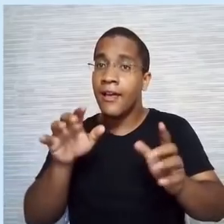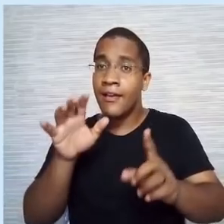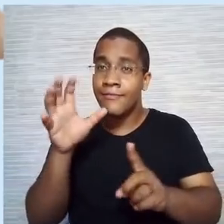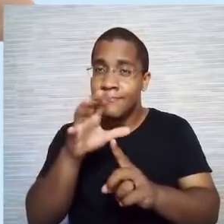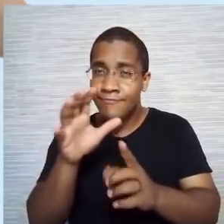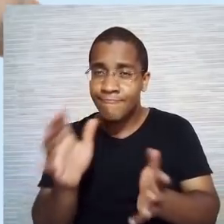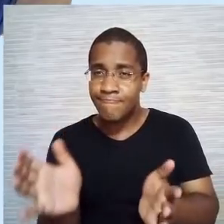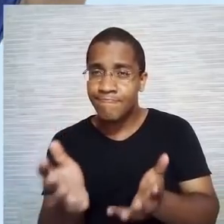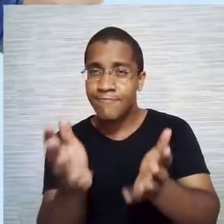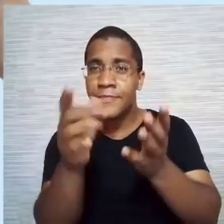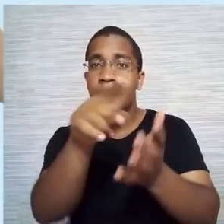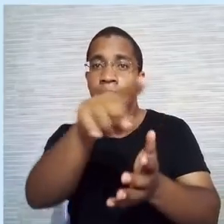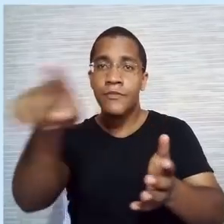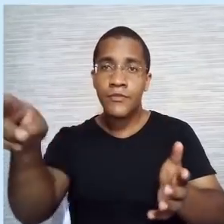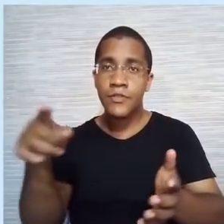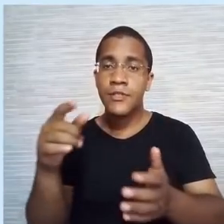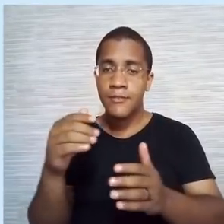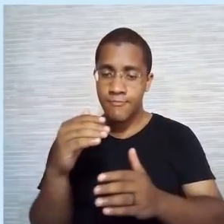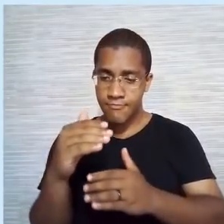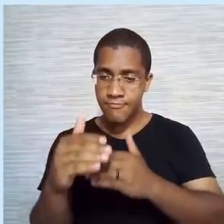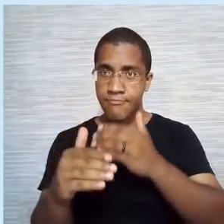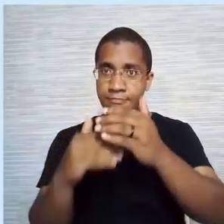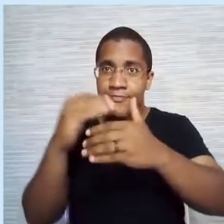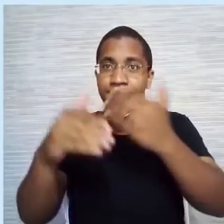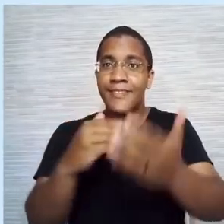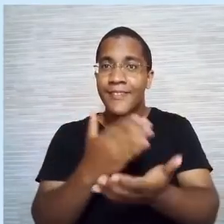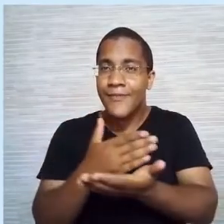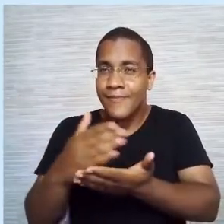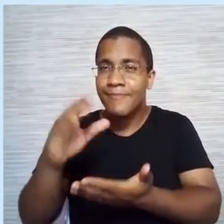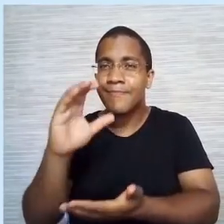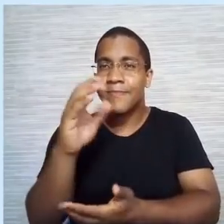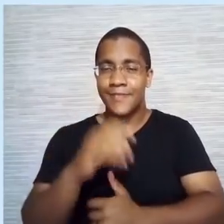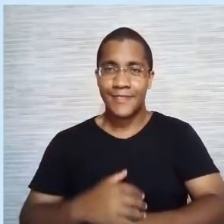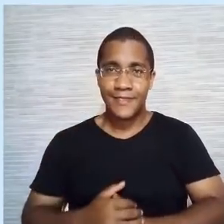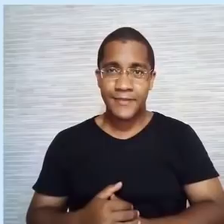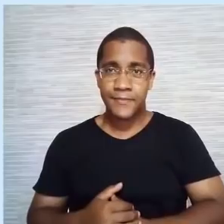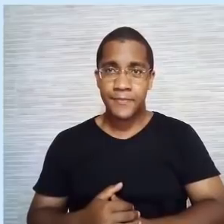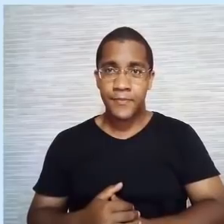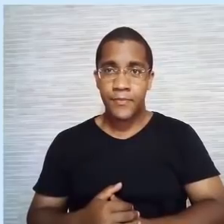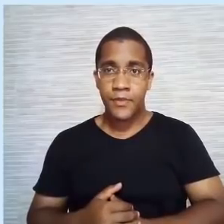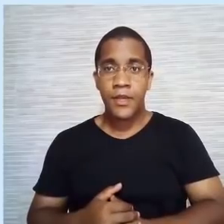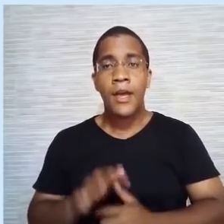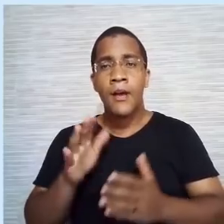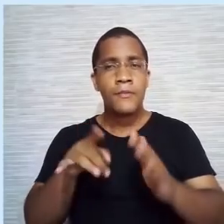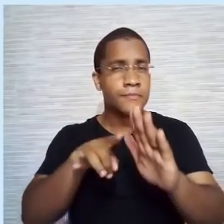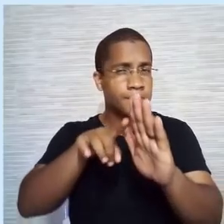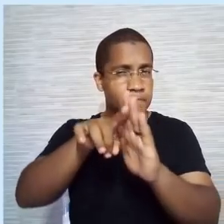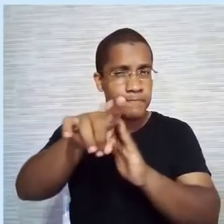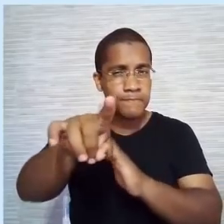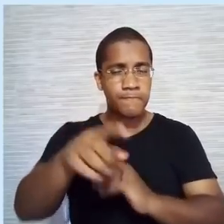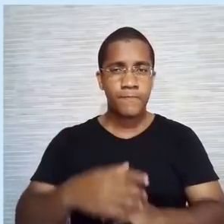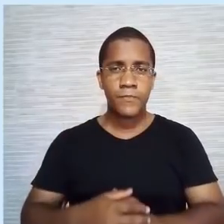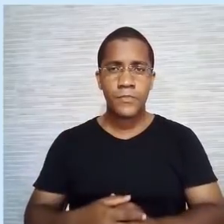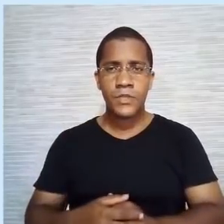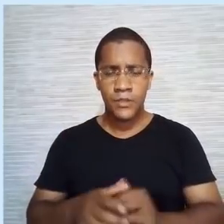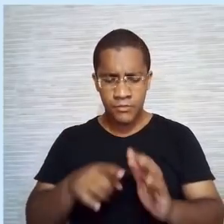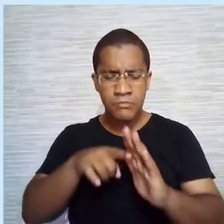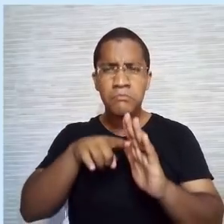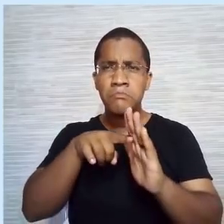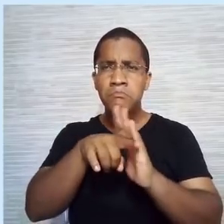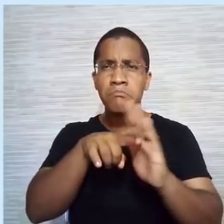científica, a galgar os seus passos para o mundo científico. Vamos lá. Aqui a pergunta que vem é: por